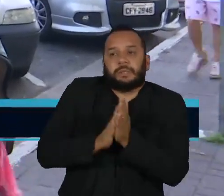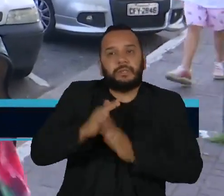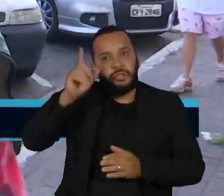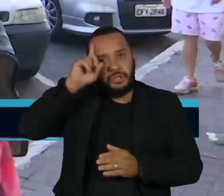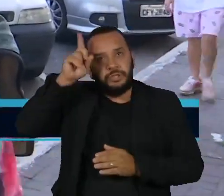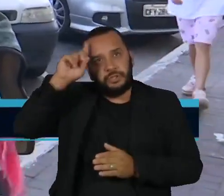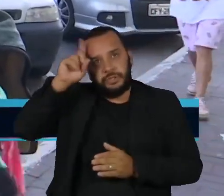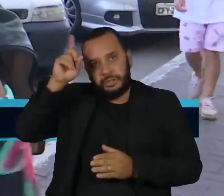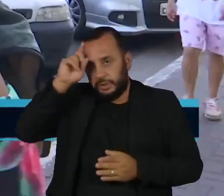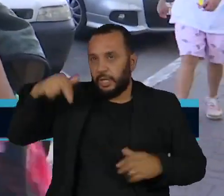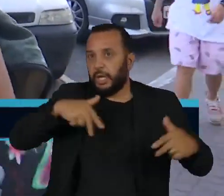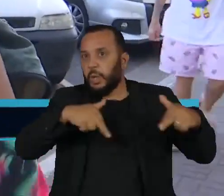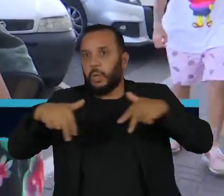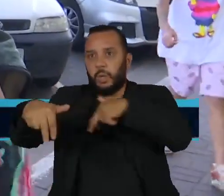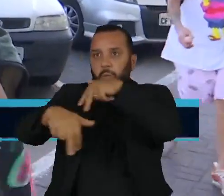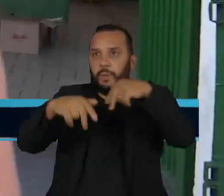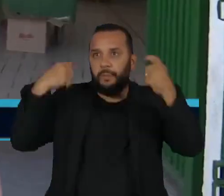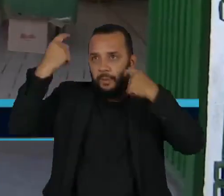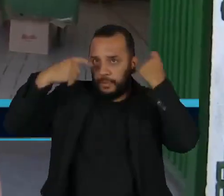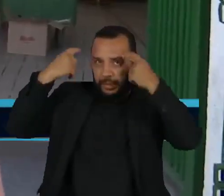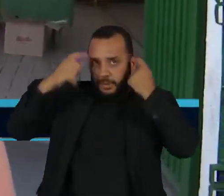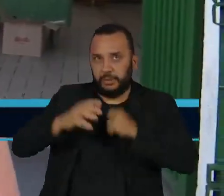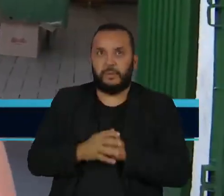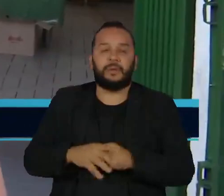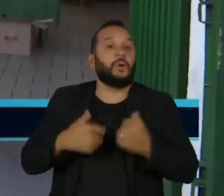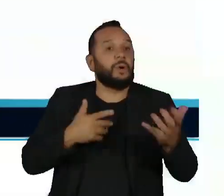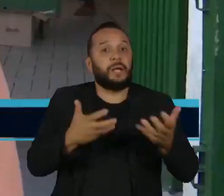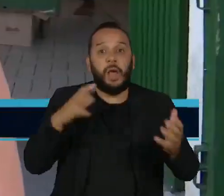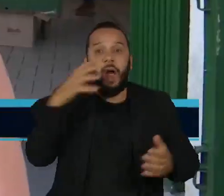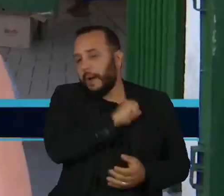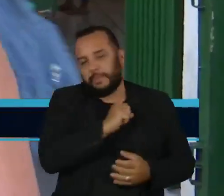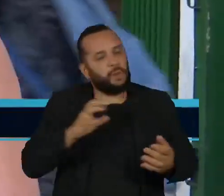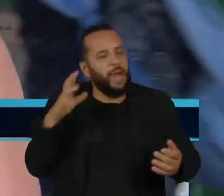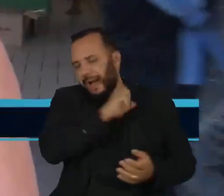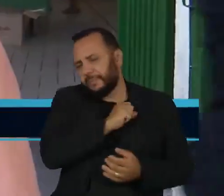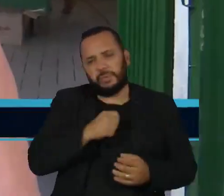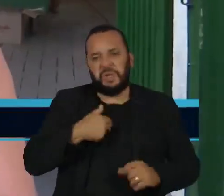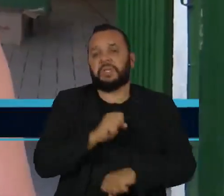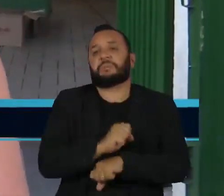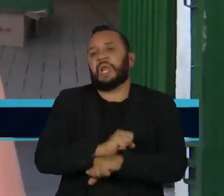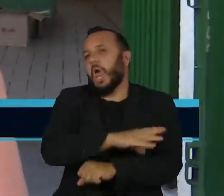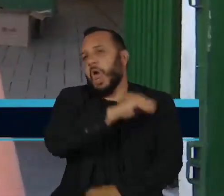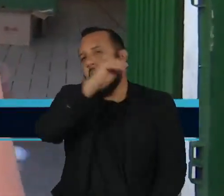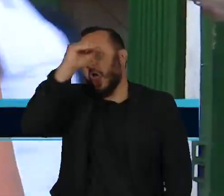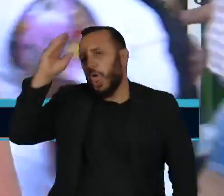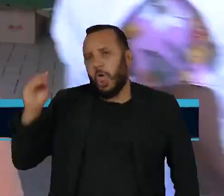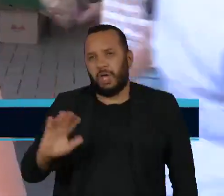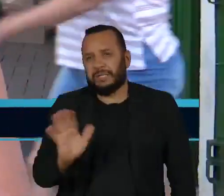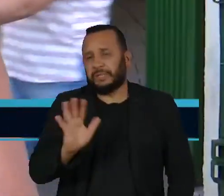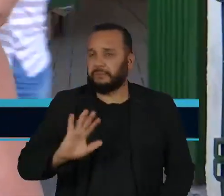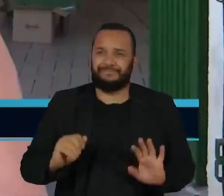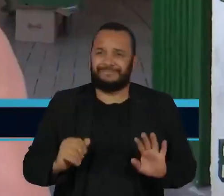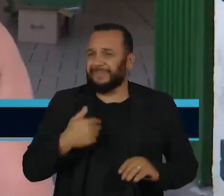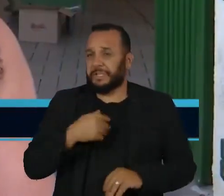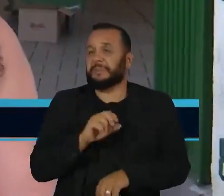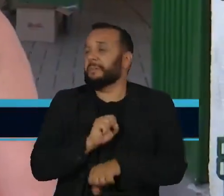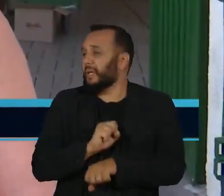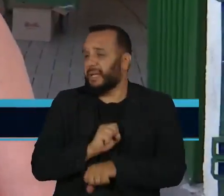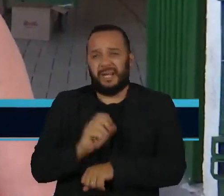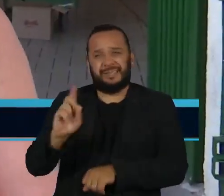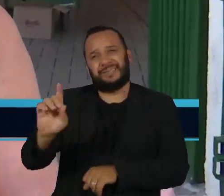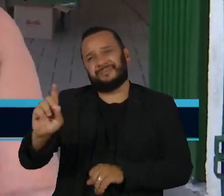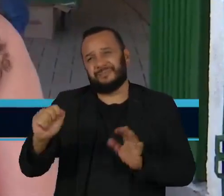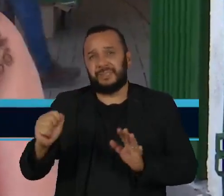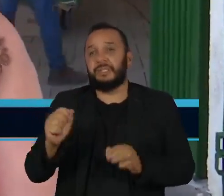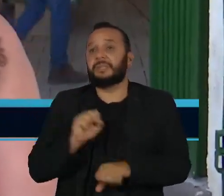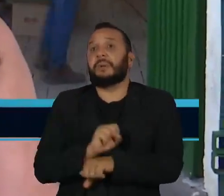é muita correria, muita preocupação. Eu quero tudo para ontem. É esperar alguma coisa, esperar alguém, esperar